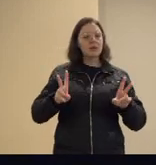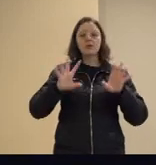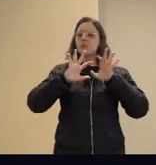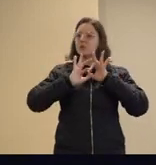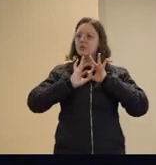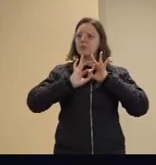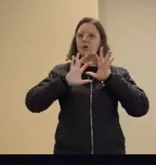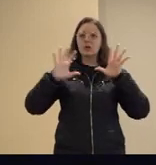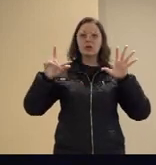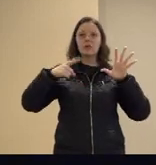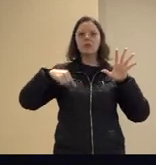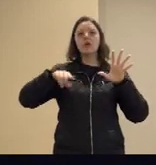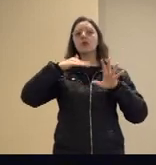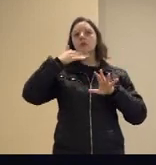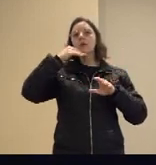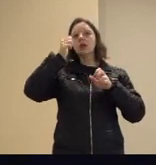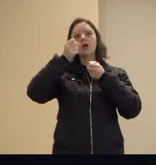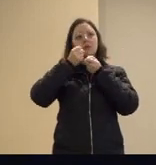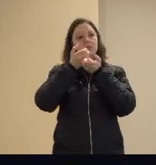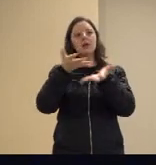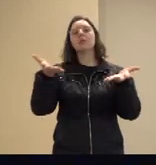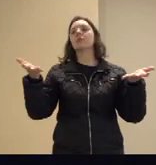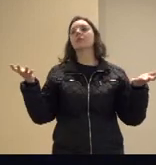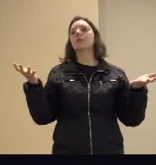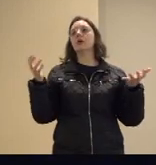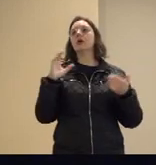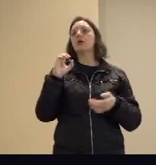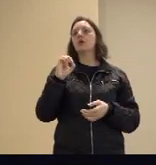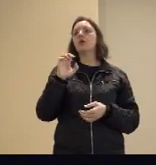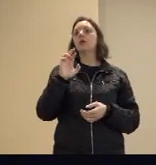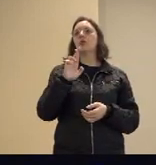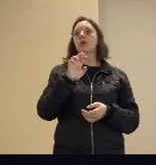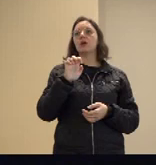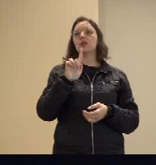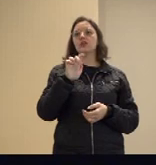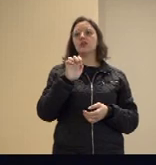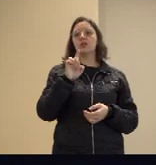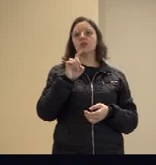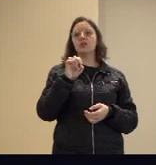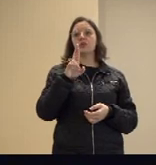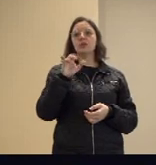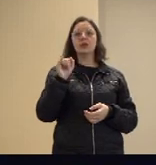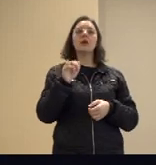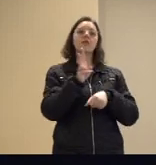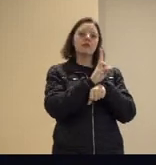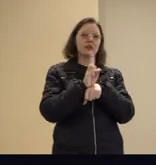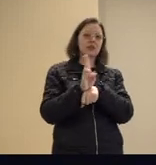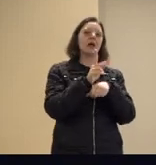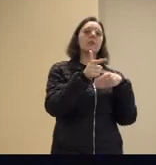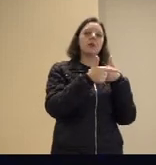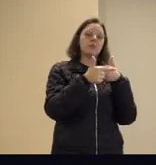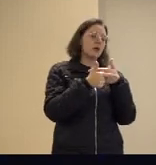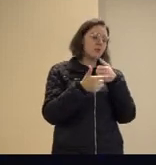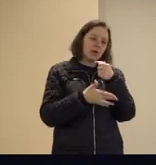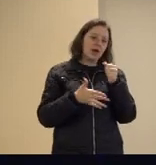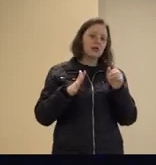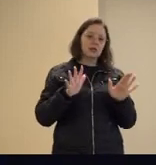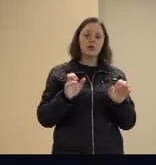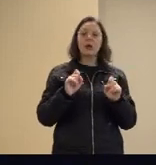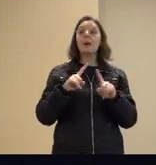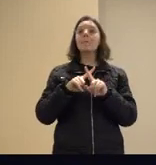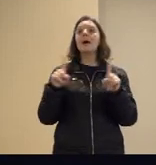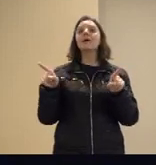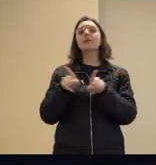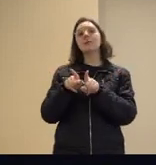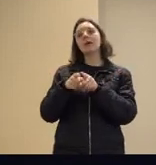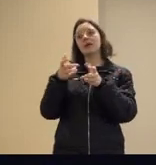para entregar o nosso melhor, o que a corregedoria tem de melhor, não apenas para fiscalizar, que é o nosso papel fundamental, mas também